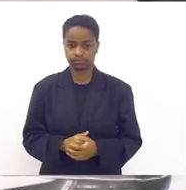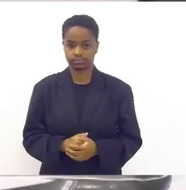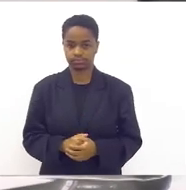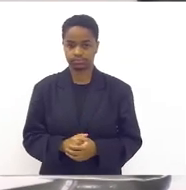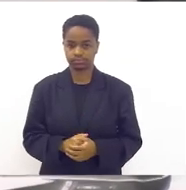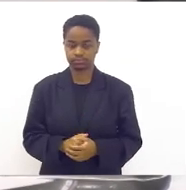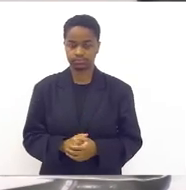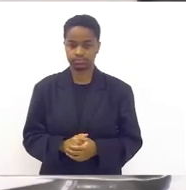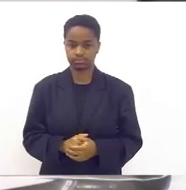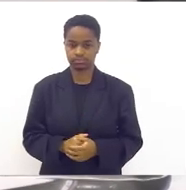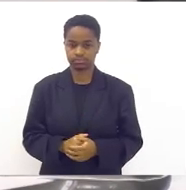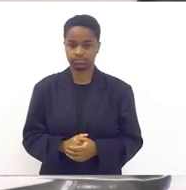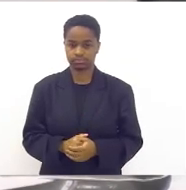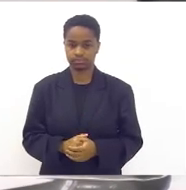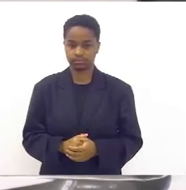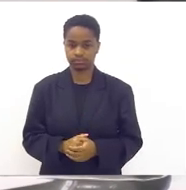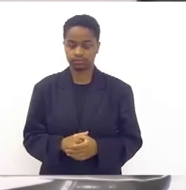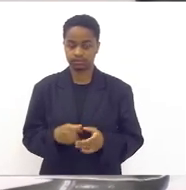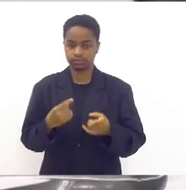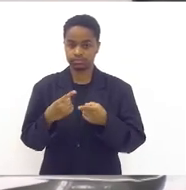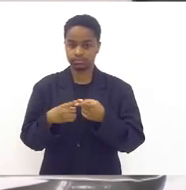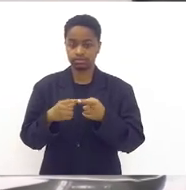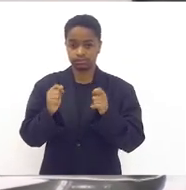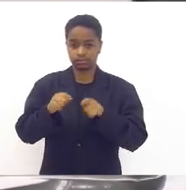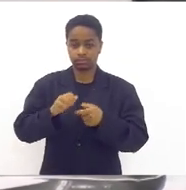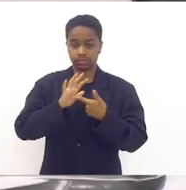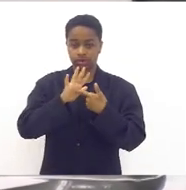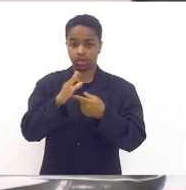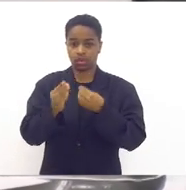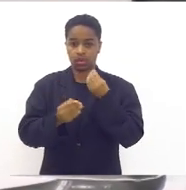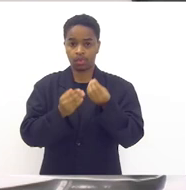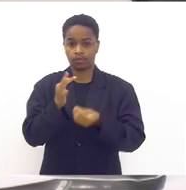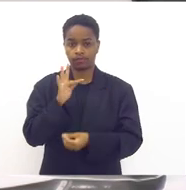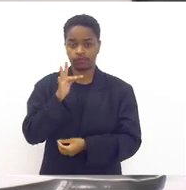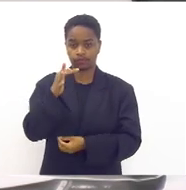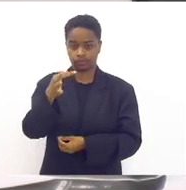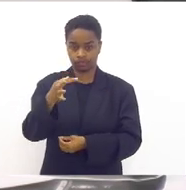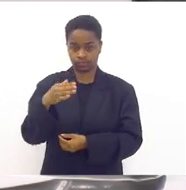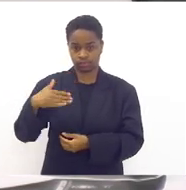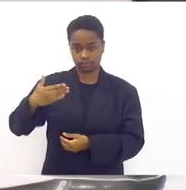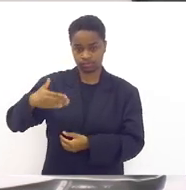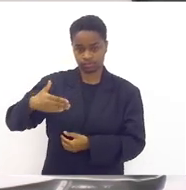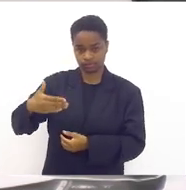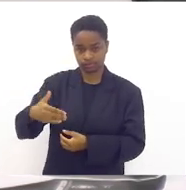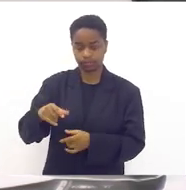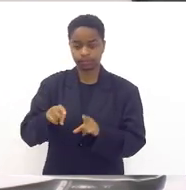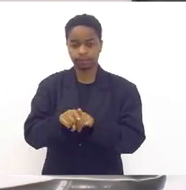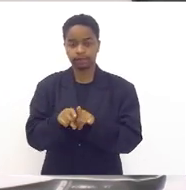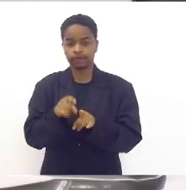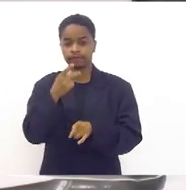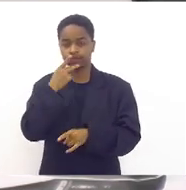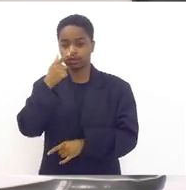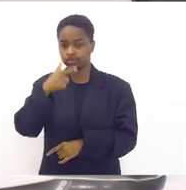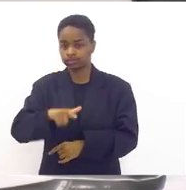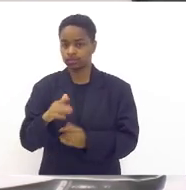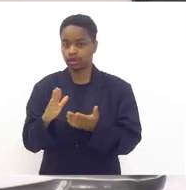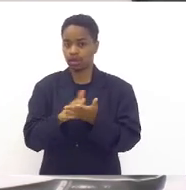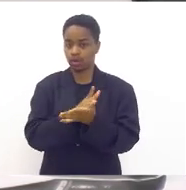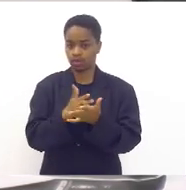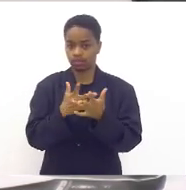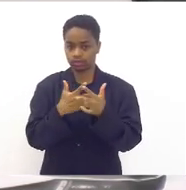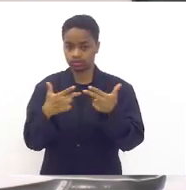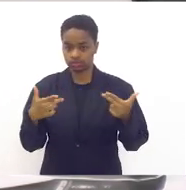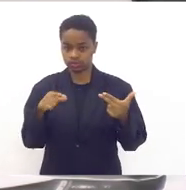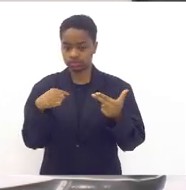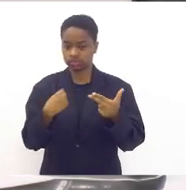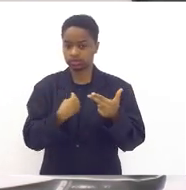para poder projetar o futuro de curto prazo e reafirmar algumas questões aqui que a gente